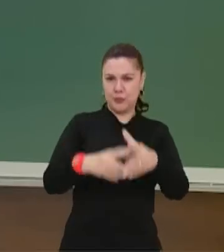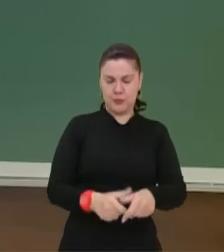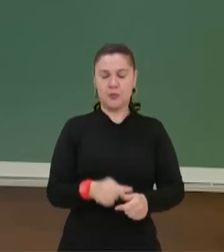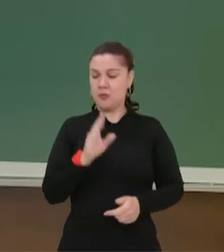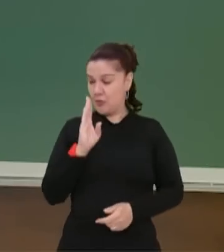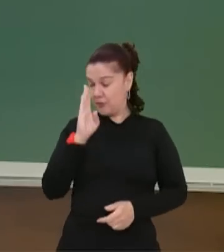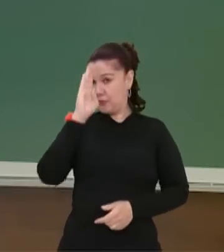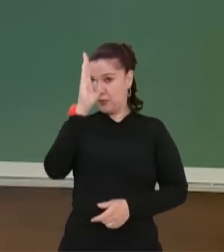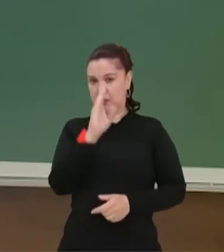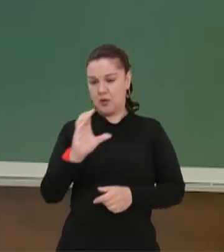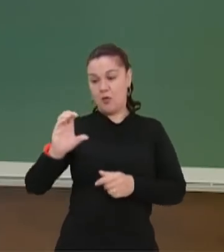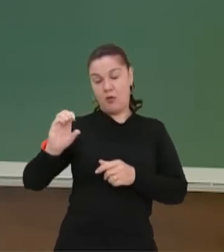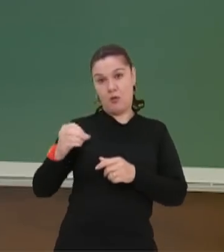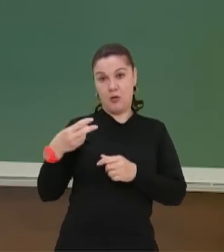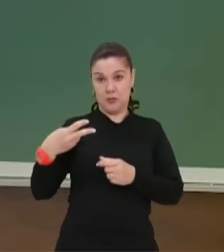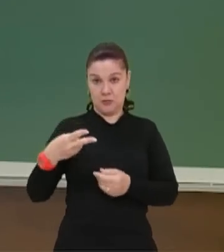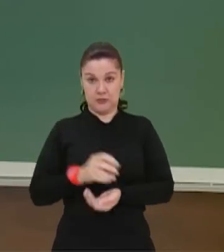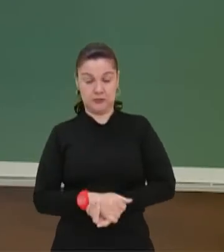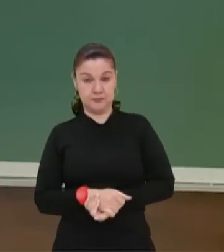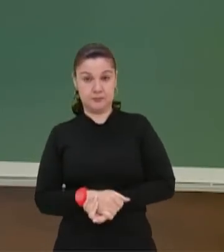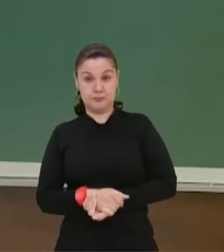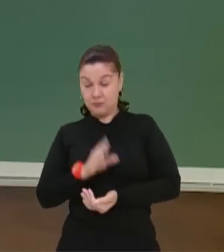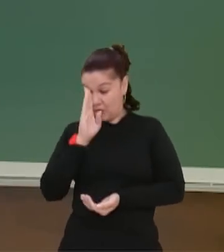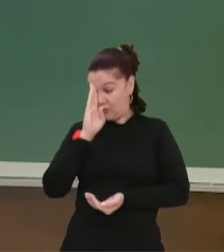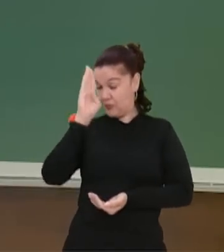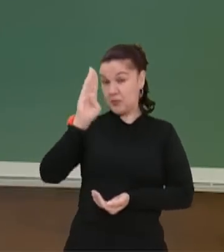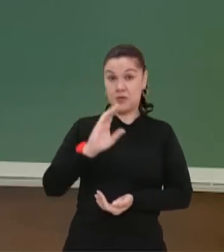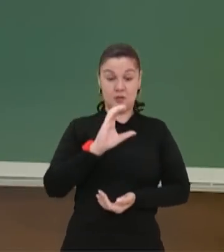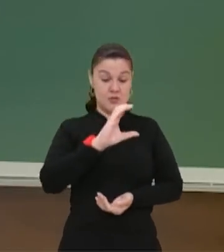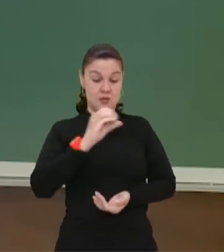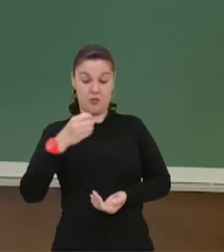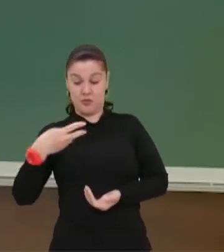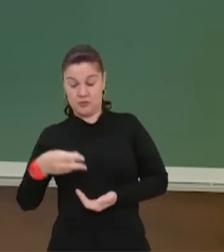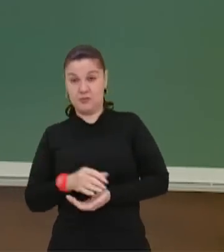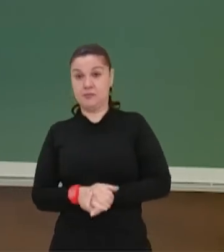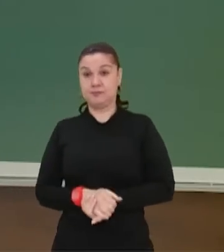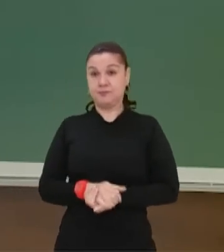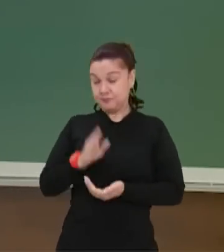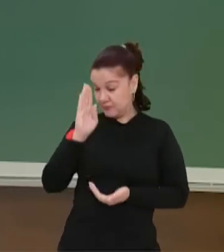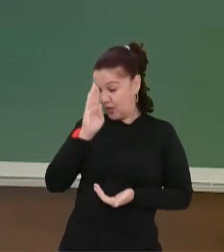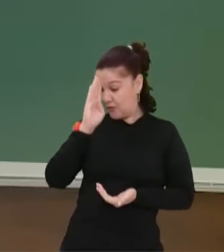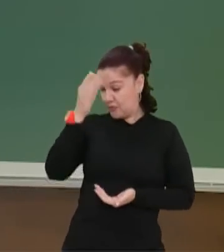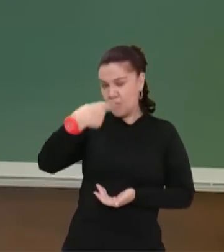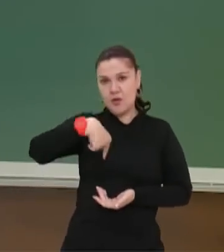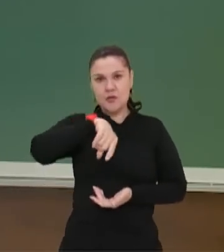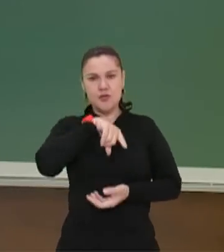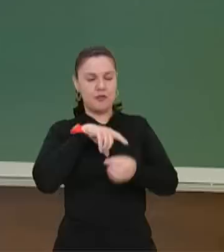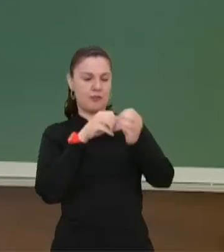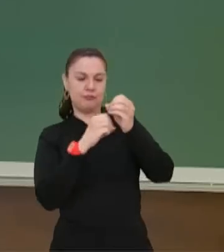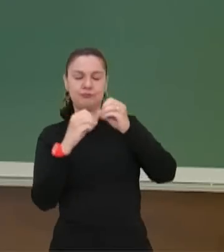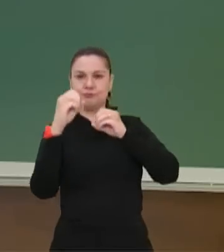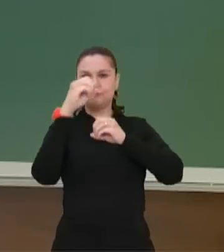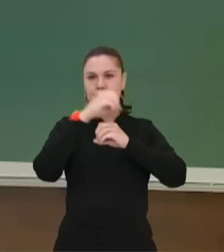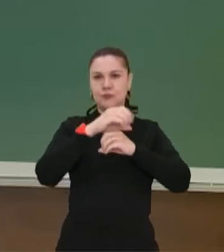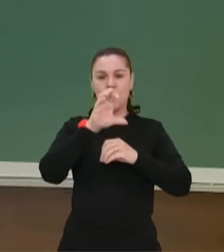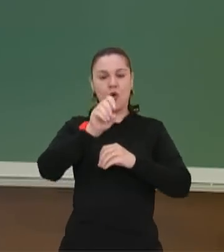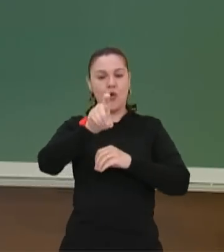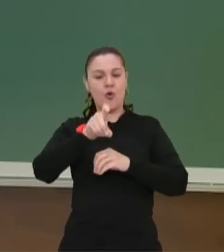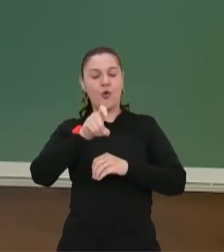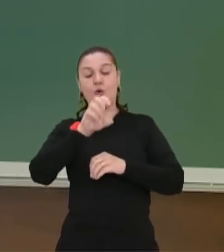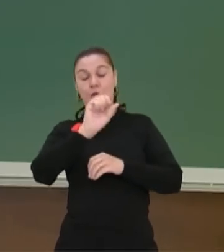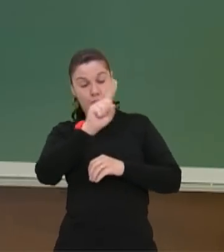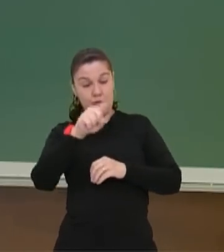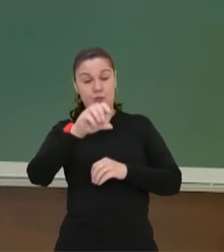tenha oxigênio, é fundamental que a gente tenha gás carbônico, é fundamental que a gente tenha a molécula lá, o gás ozônio, para